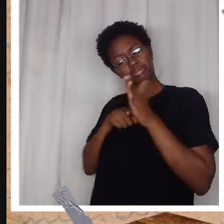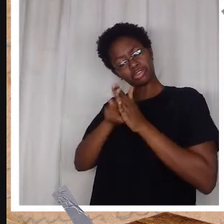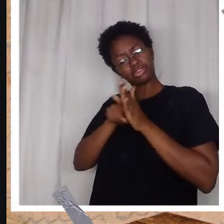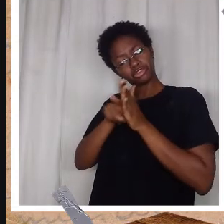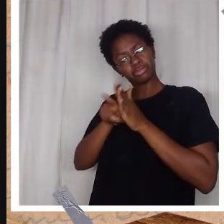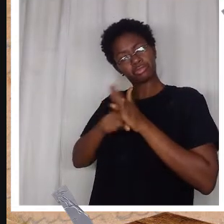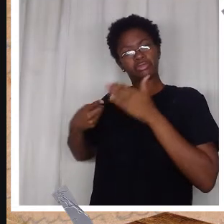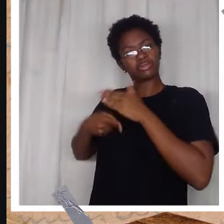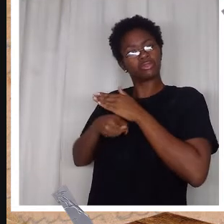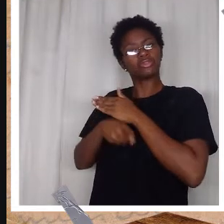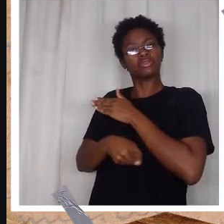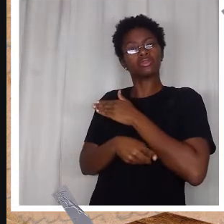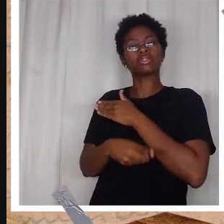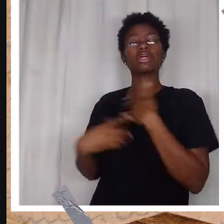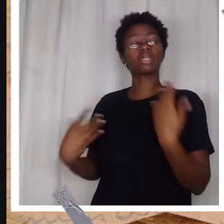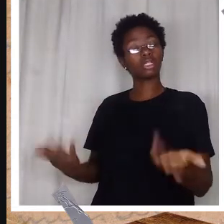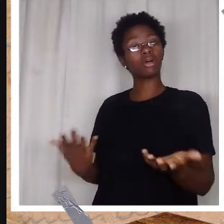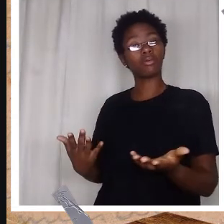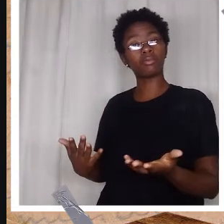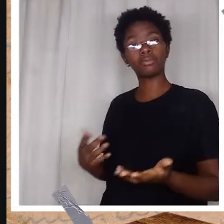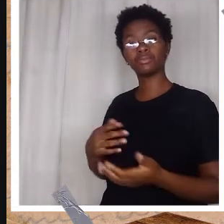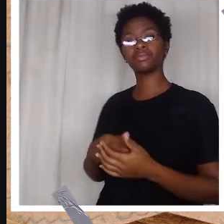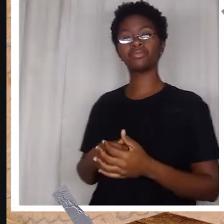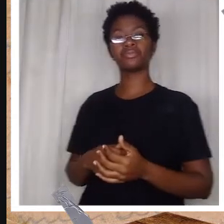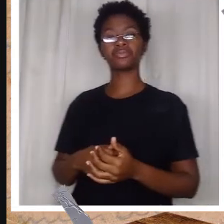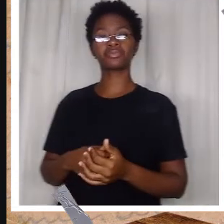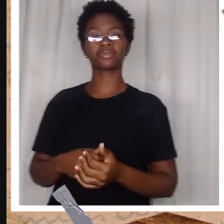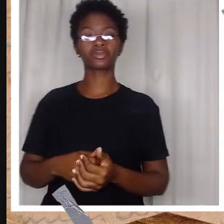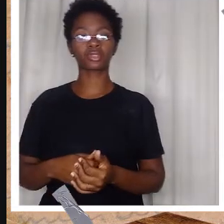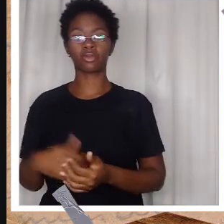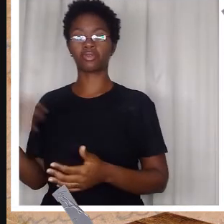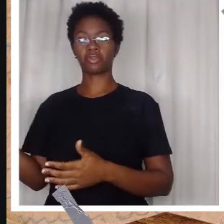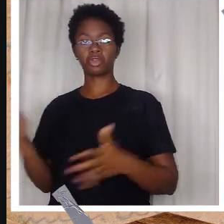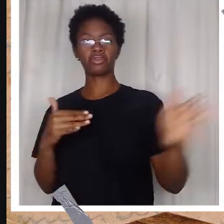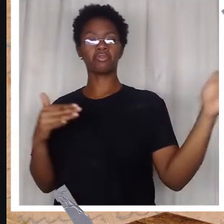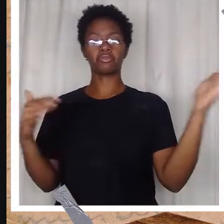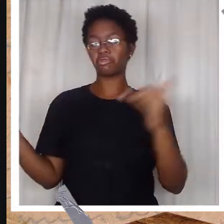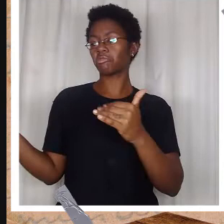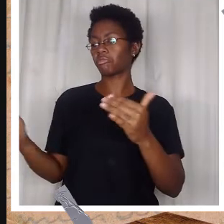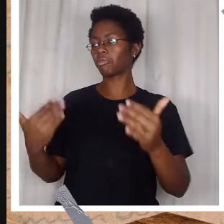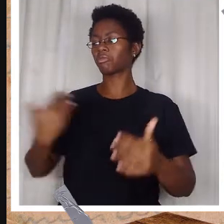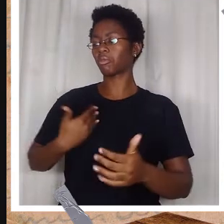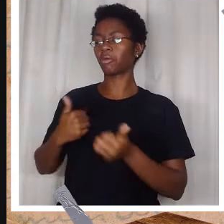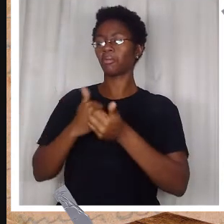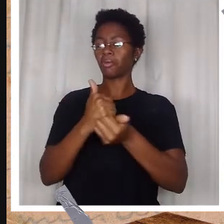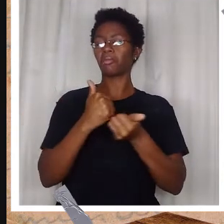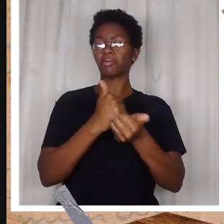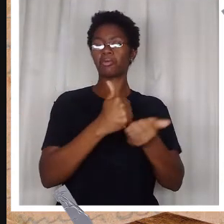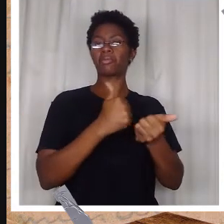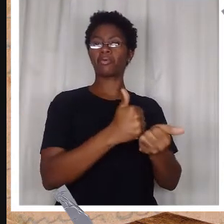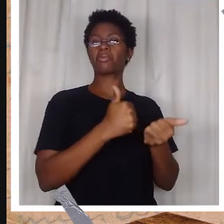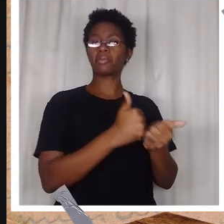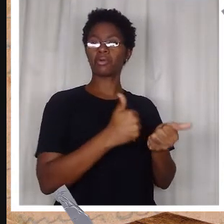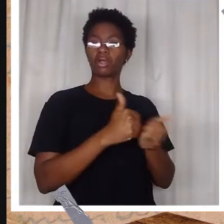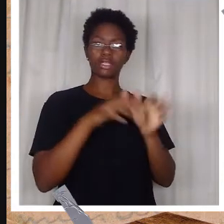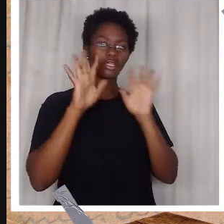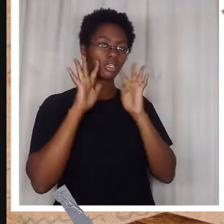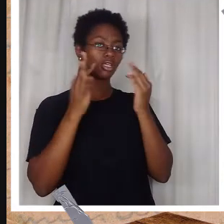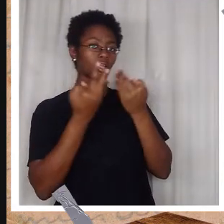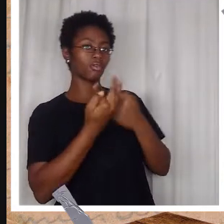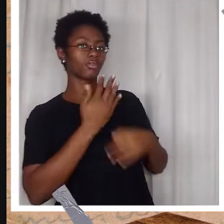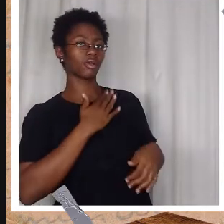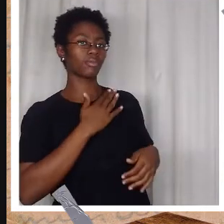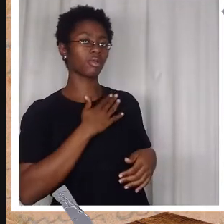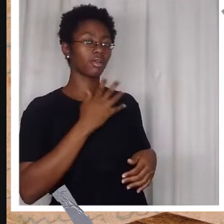na sequência, então, foram chegando os nossos colaboradores, né, e se formando a família. Né? O Isaac Bernard foi o primeiro nome